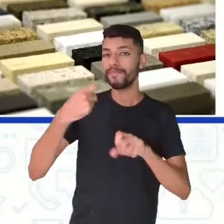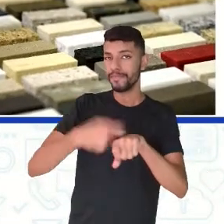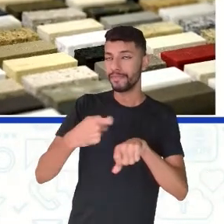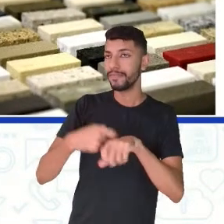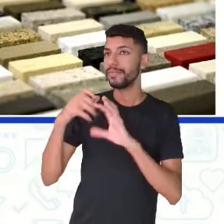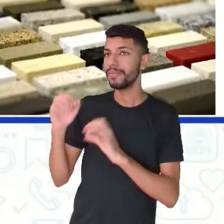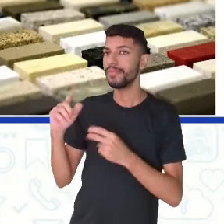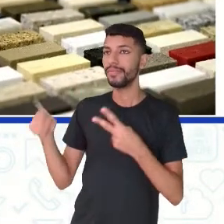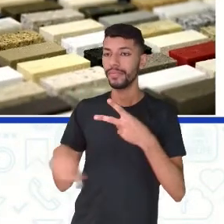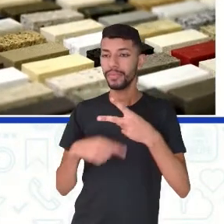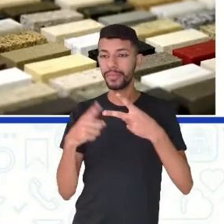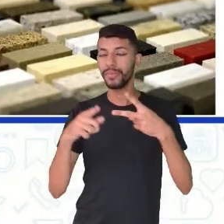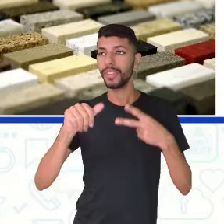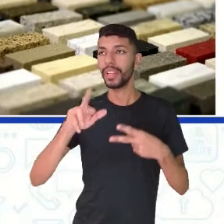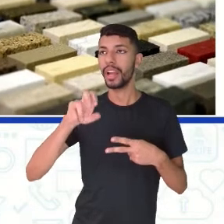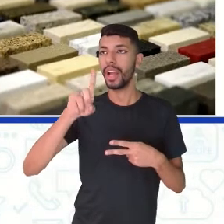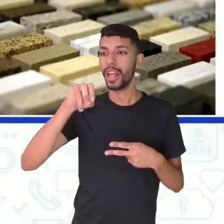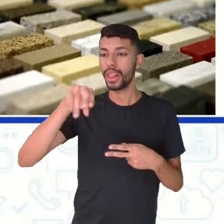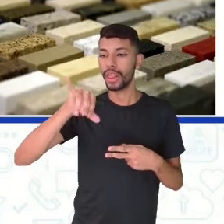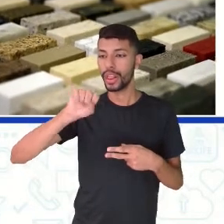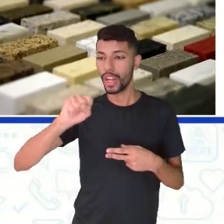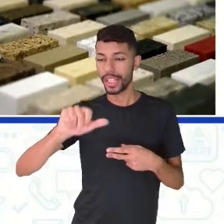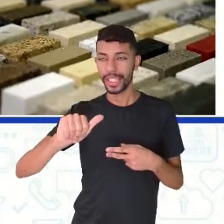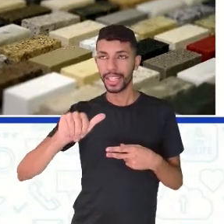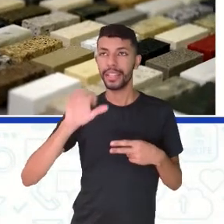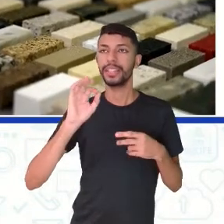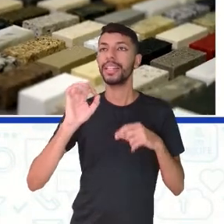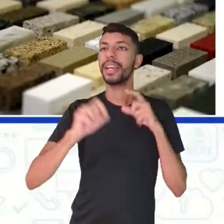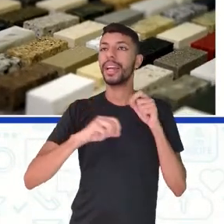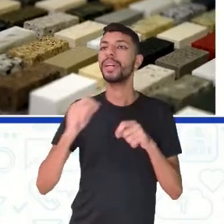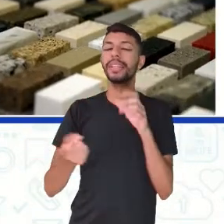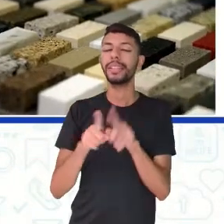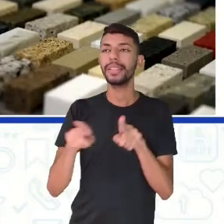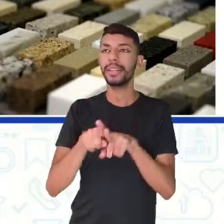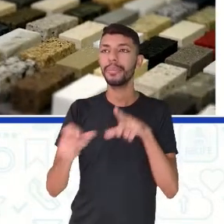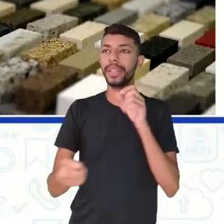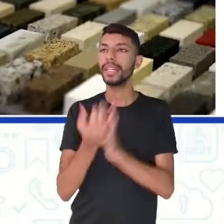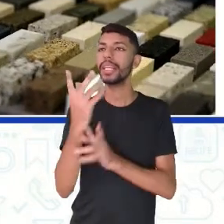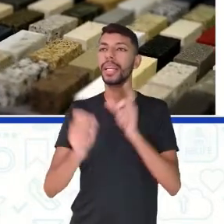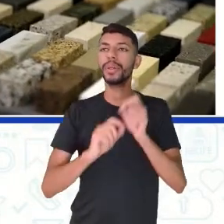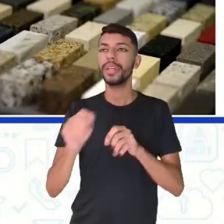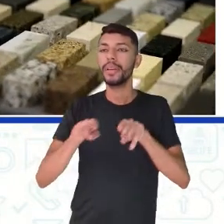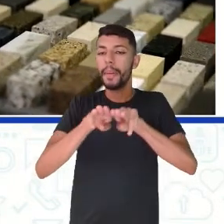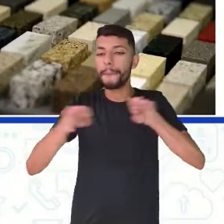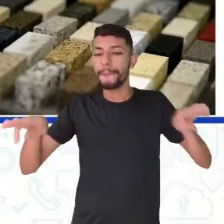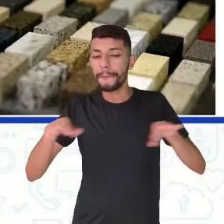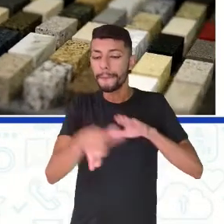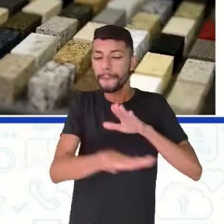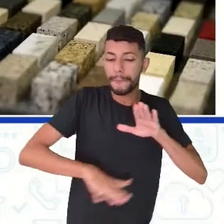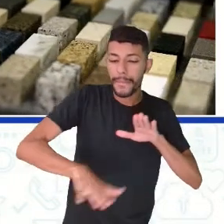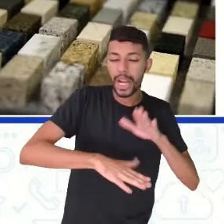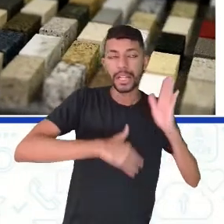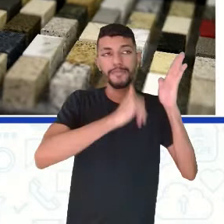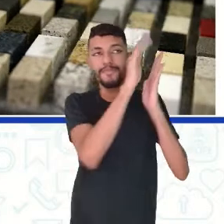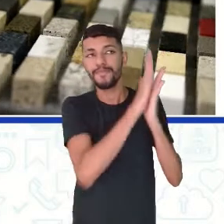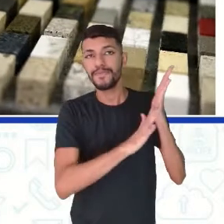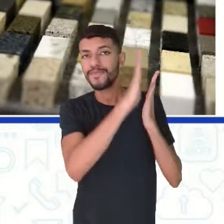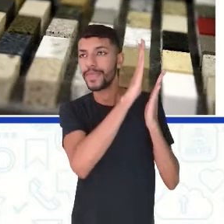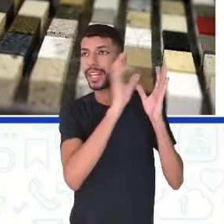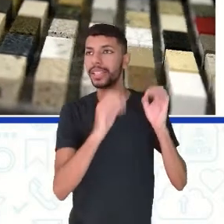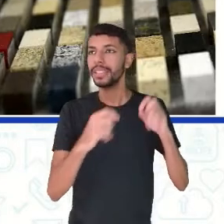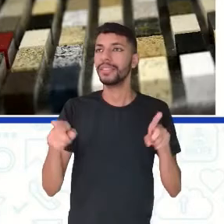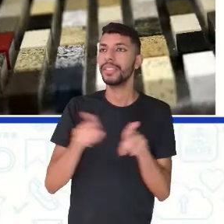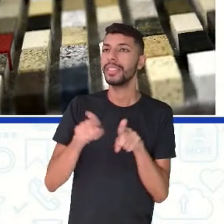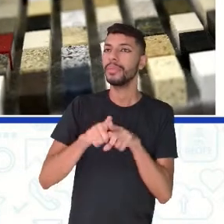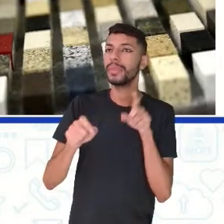revestimento de piso, de parede, ela é usada na confecção de pias e mesas. Eu trouxe um banco Esse banco sendo visto de longe parece de